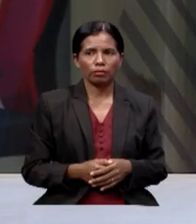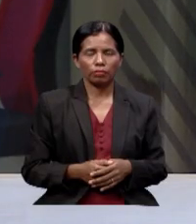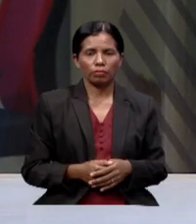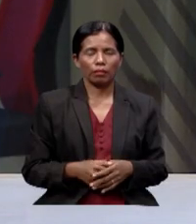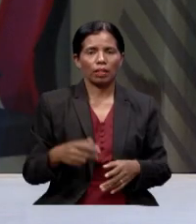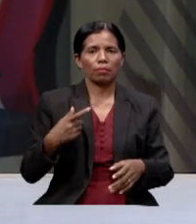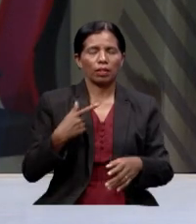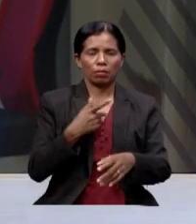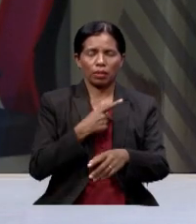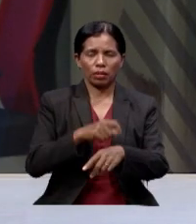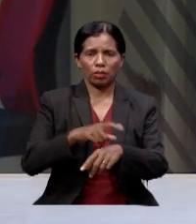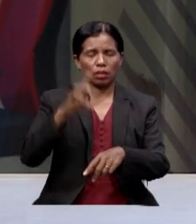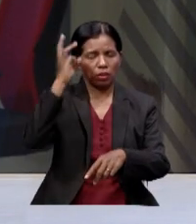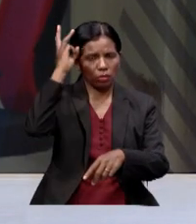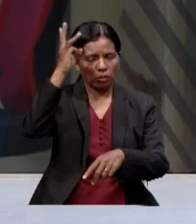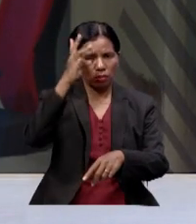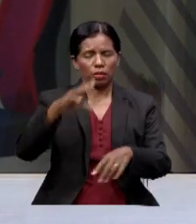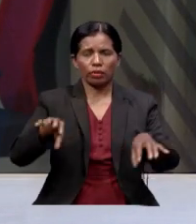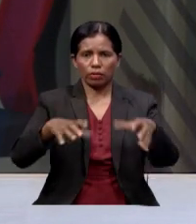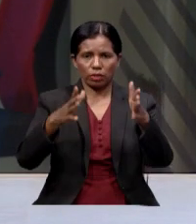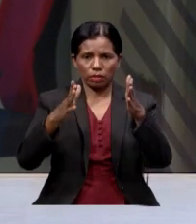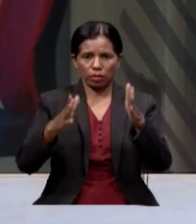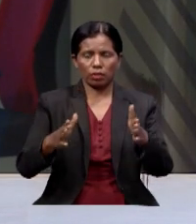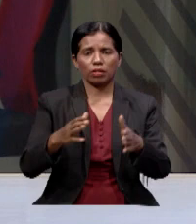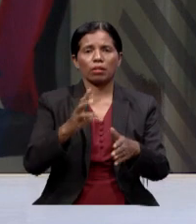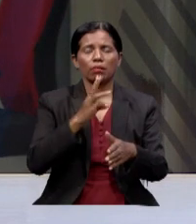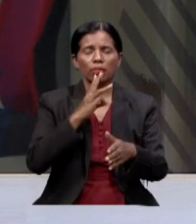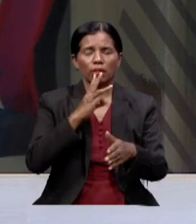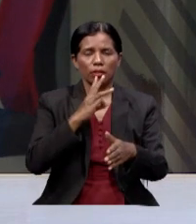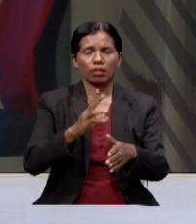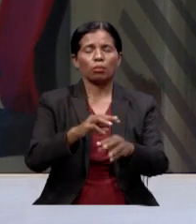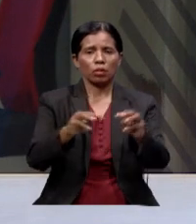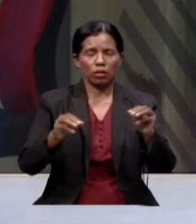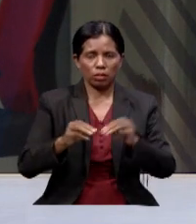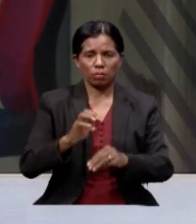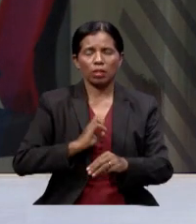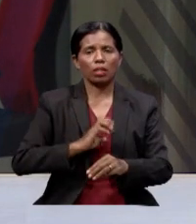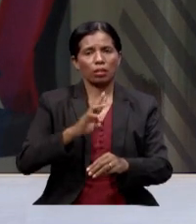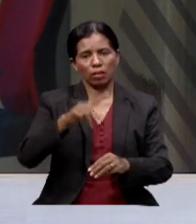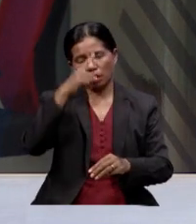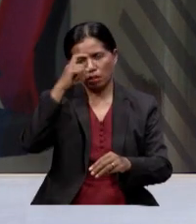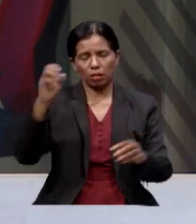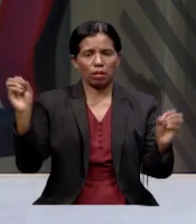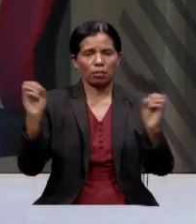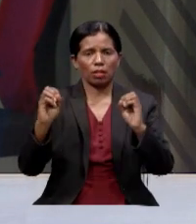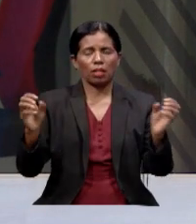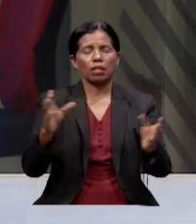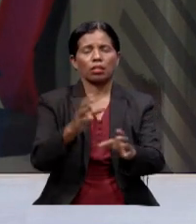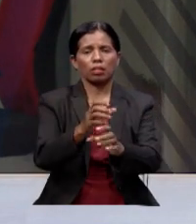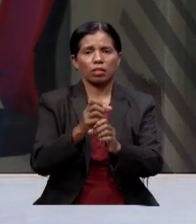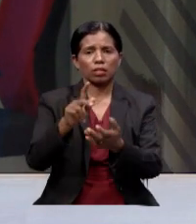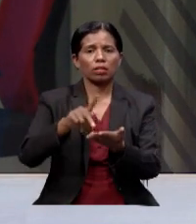Parlamento Nacional preocupa o trabalhador serviço água saneamento município Hermera tamba lacimo salário